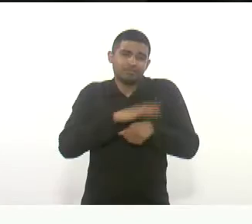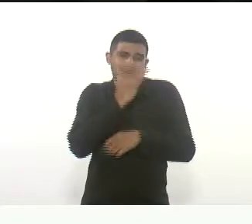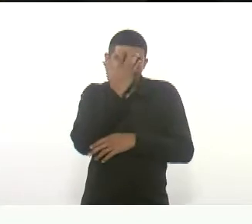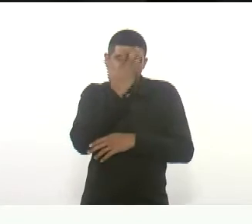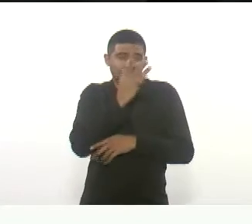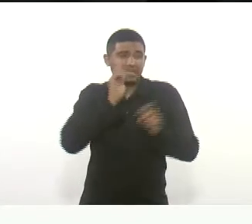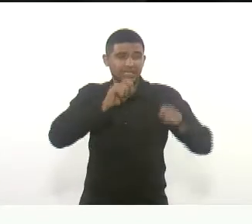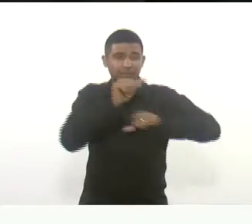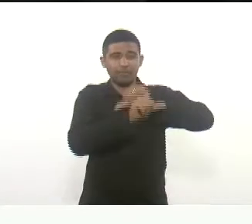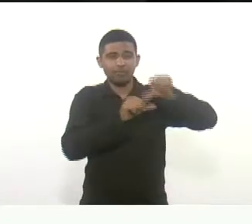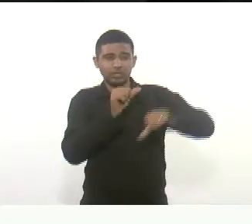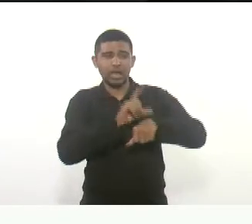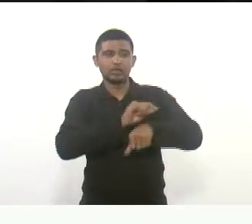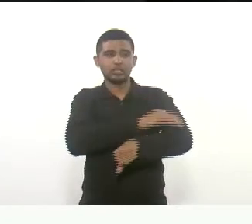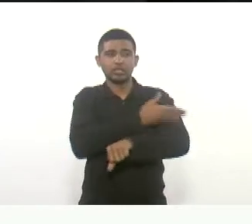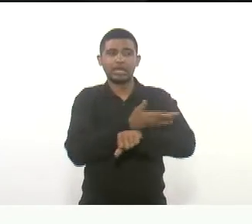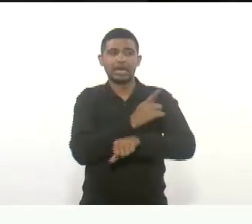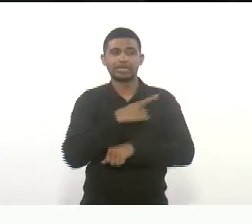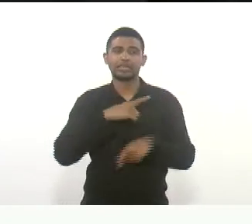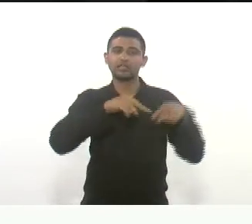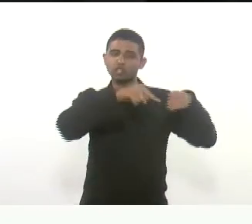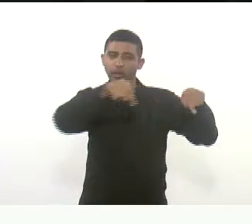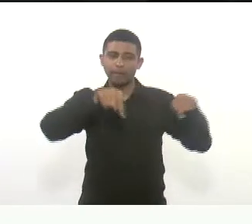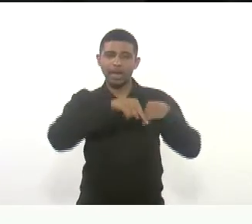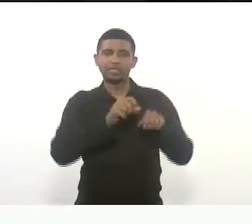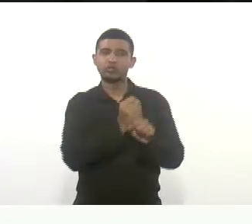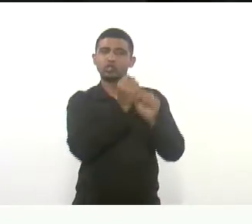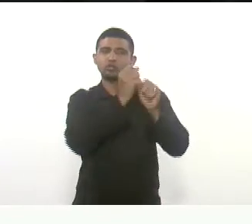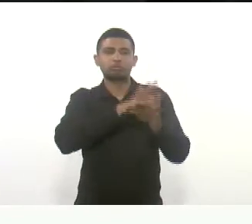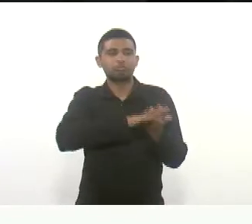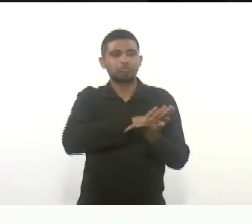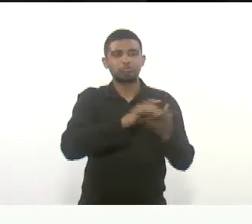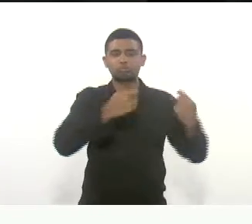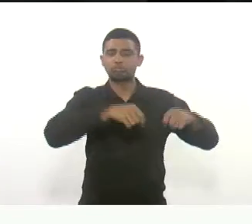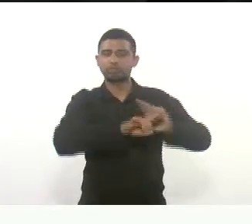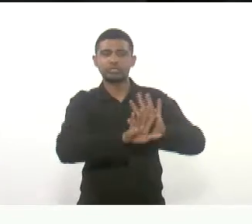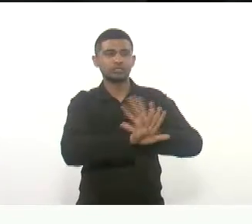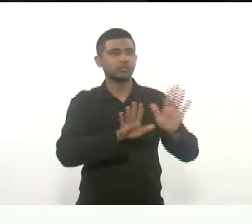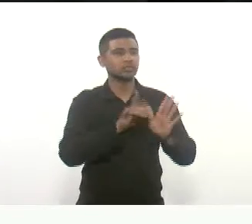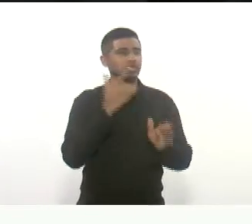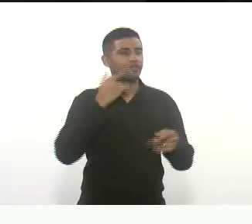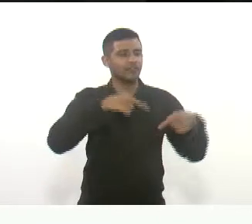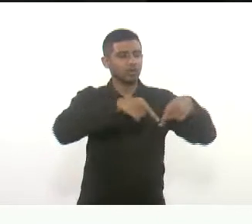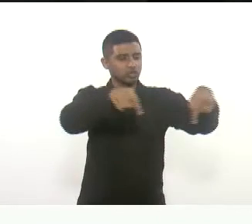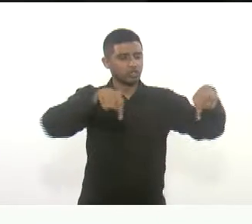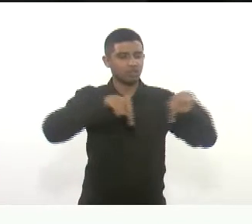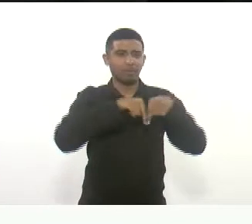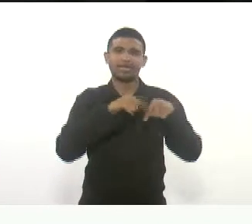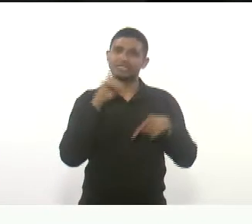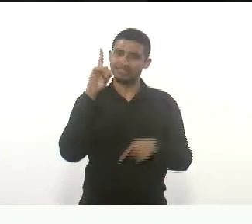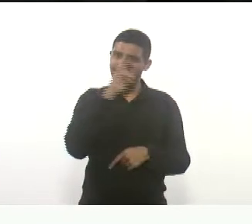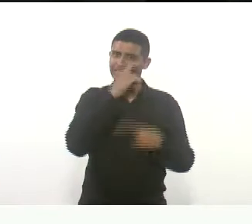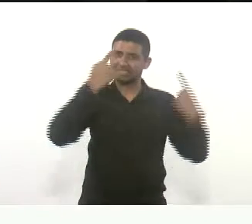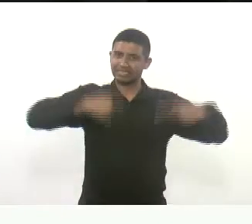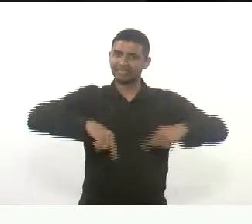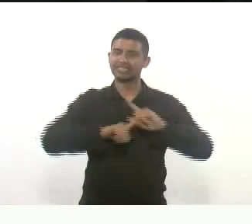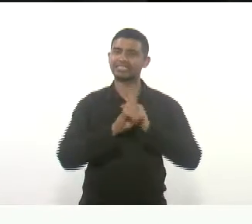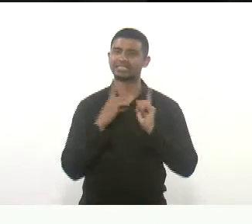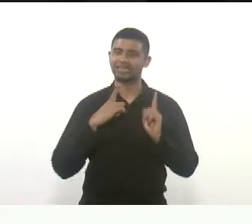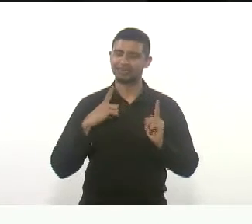tempo integral. Lá tem espaço, lá você não tem que construir, lá você não tem que... Né, a parte do espaço físico é um grande desafio para o tempo integral, como todos